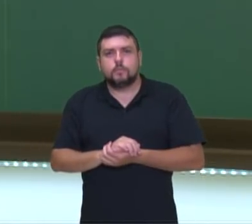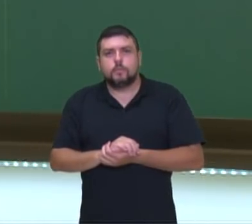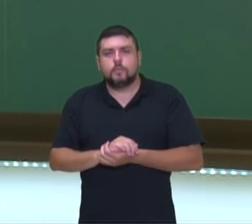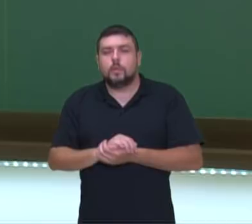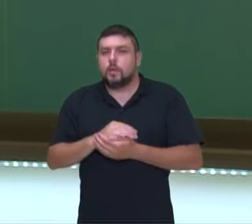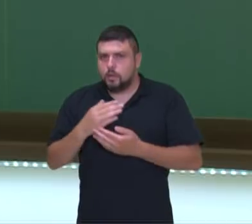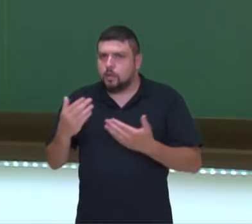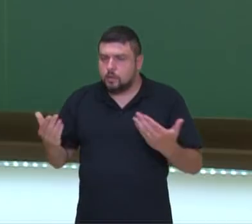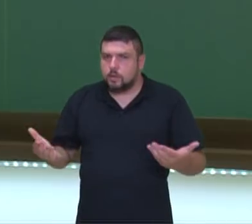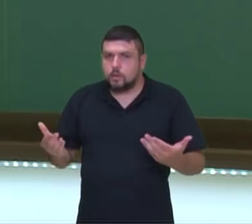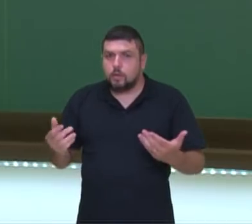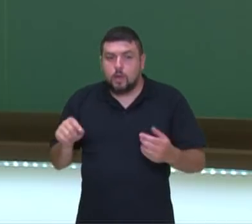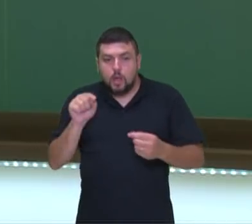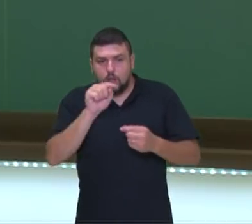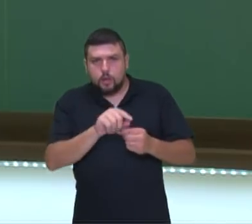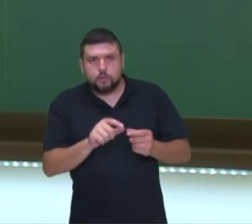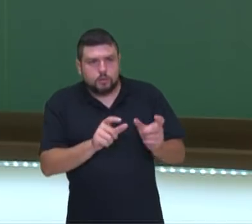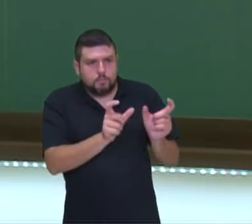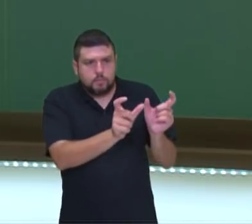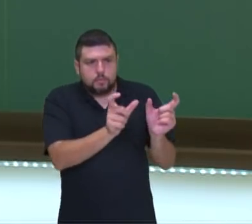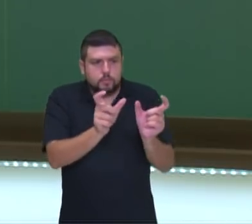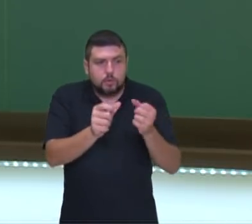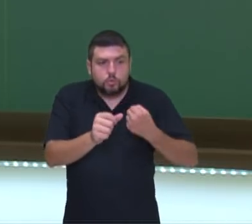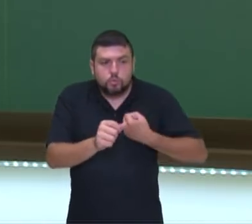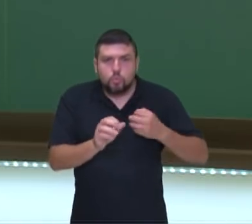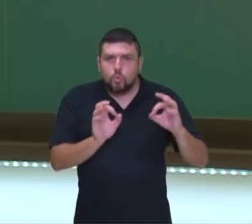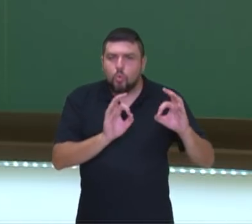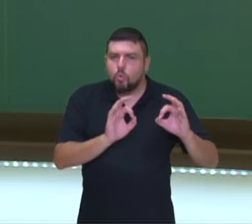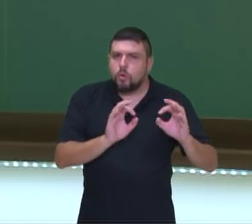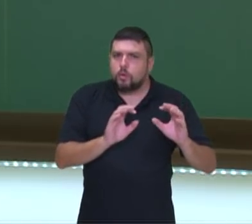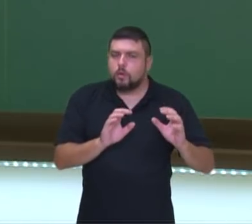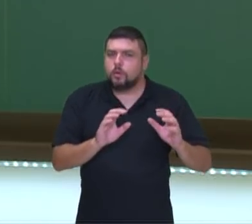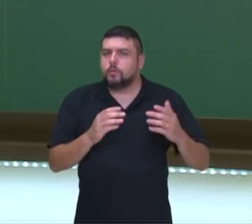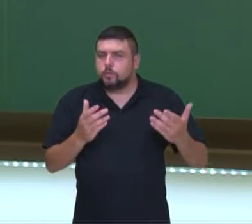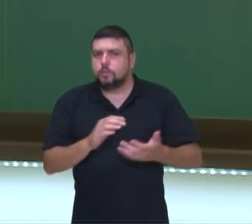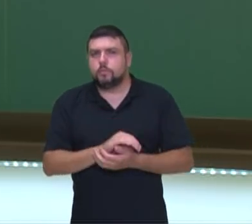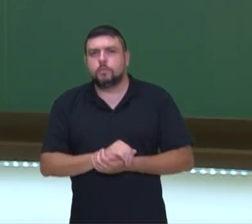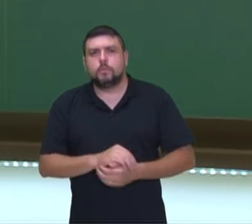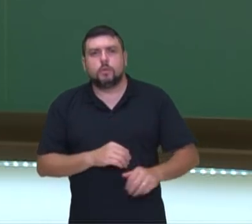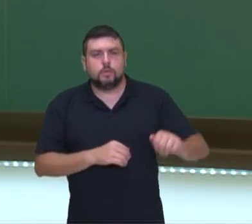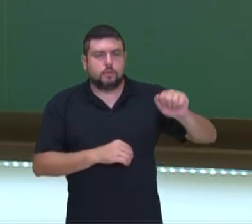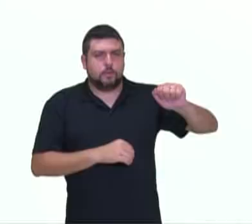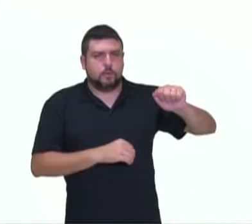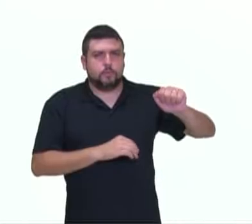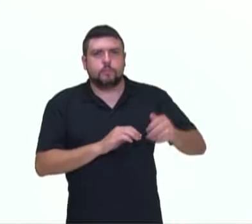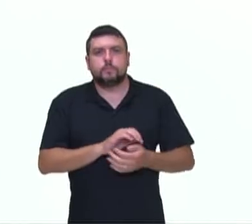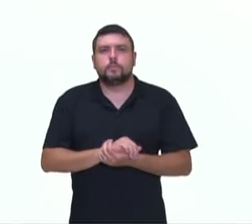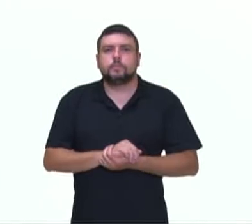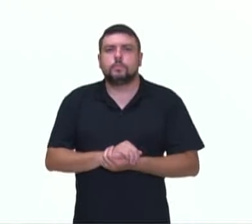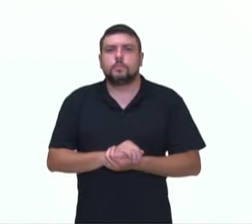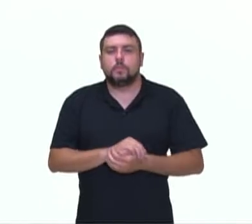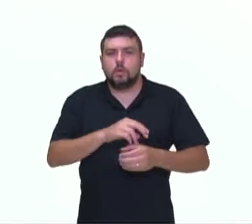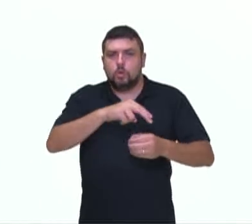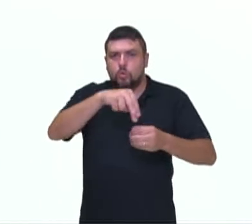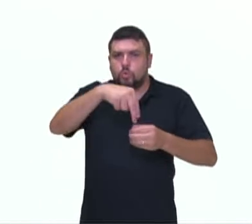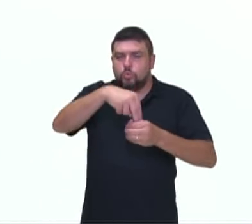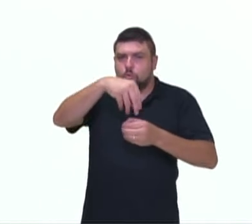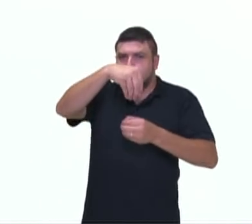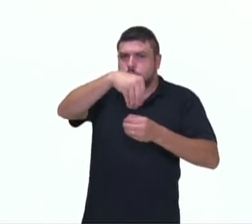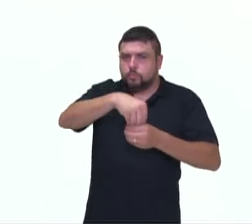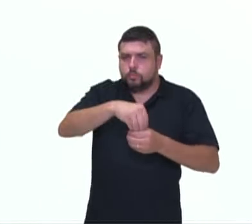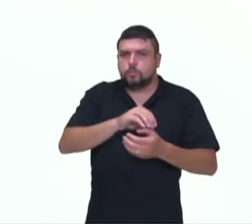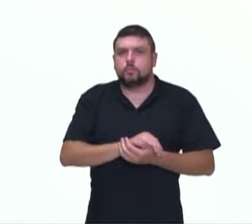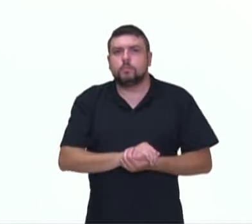os números, mas a sequência é sempre de 1 até 4. Alternativa A. Núcleo interno seria